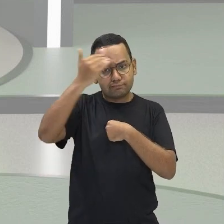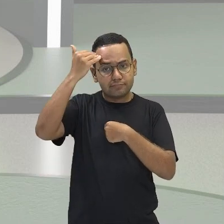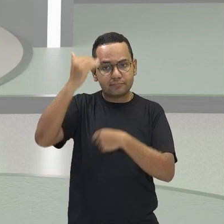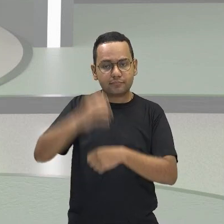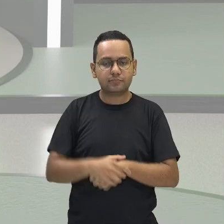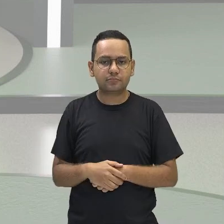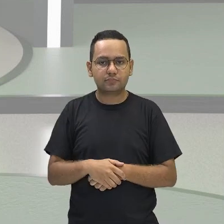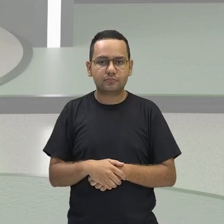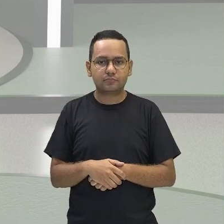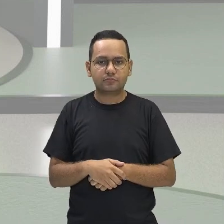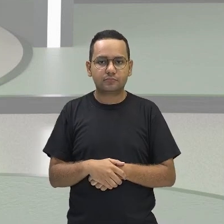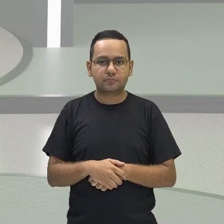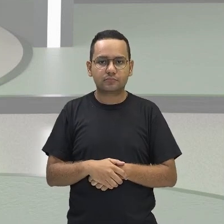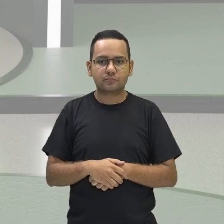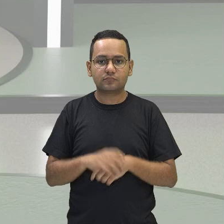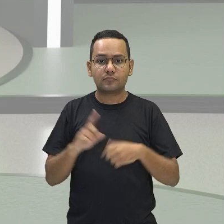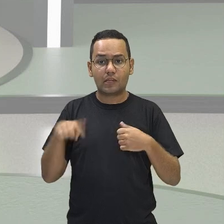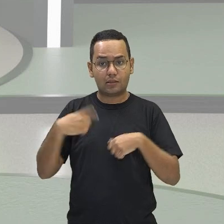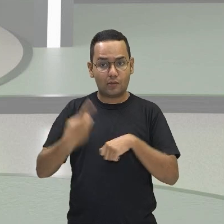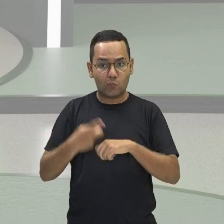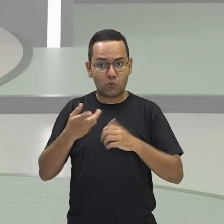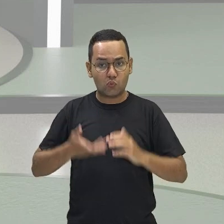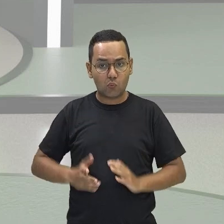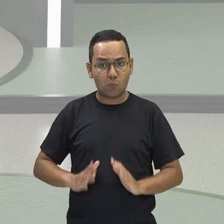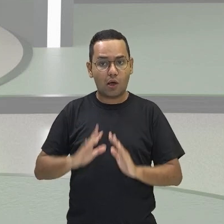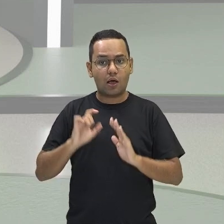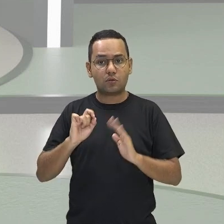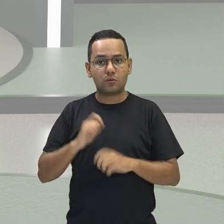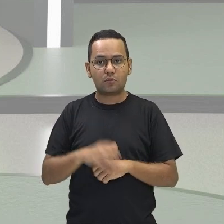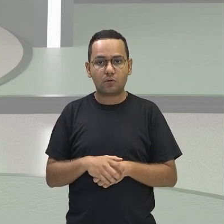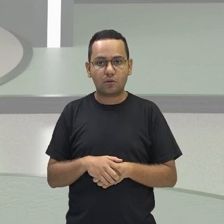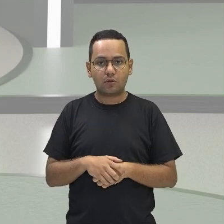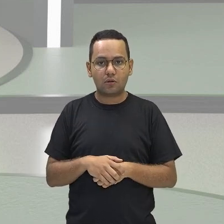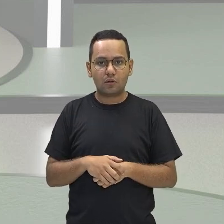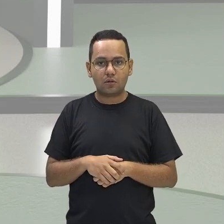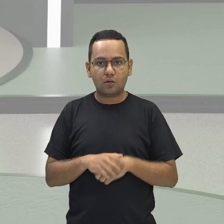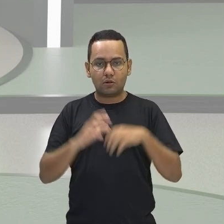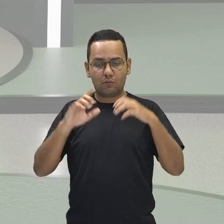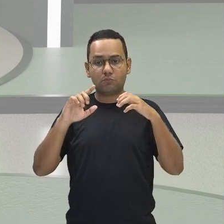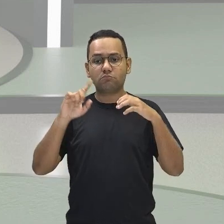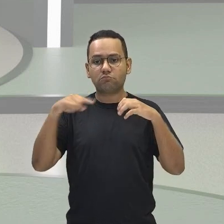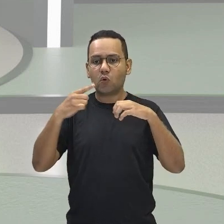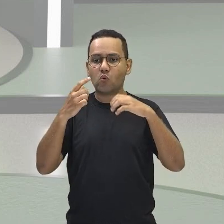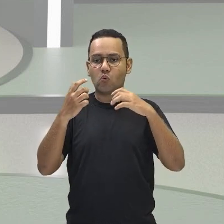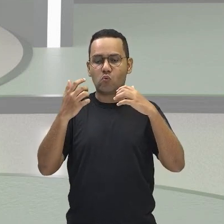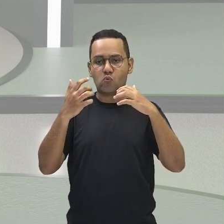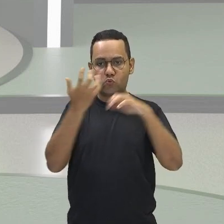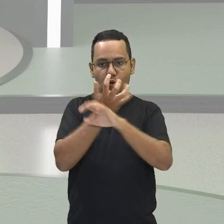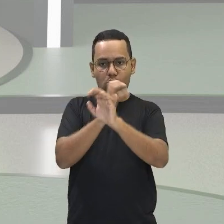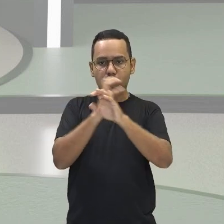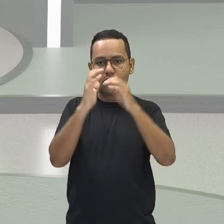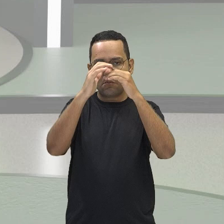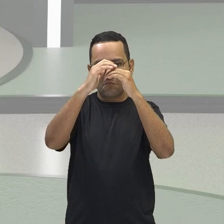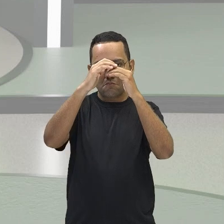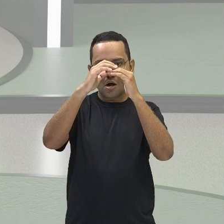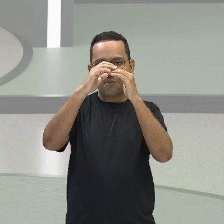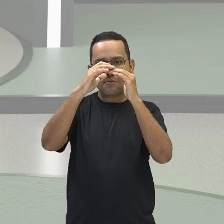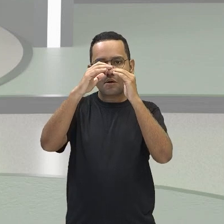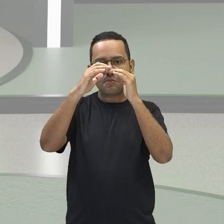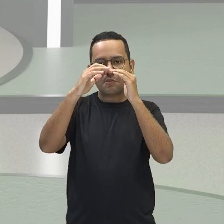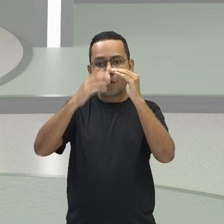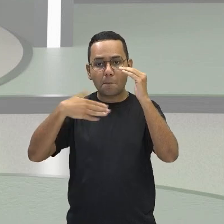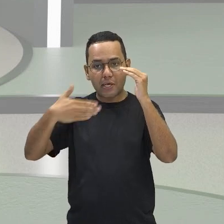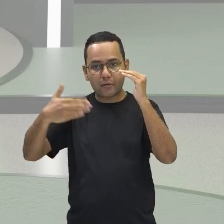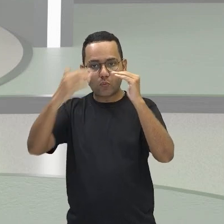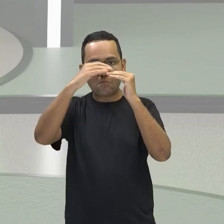o parto, esses ossos, eles vão para a sua posição e ao longo do